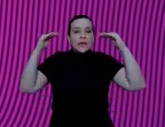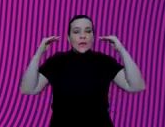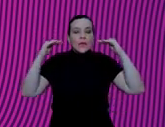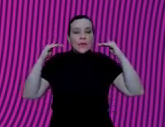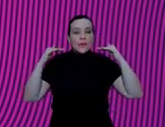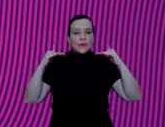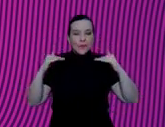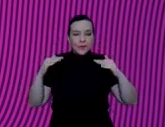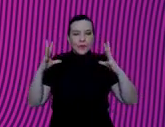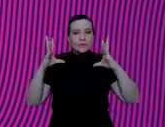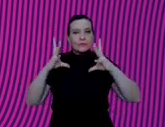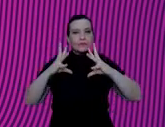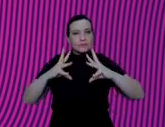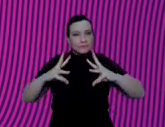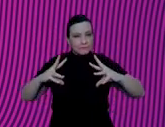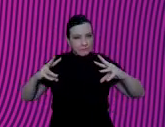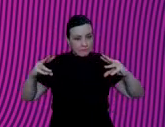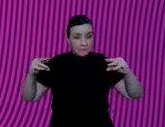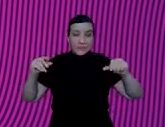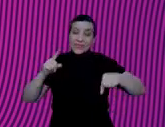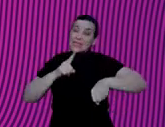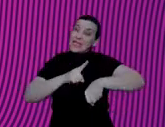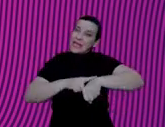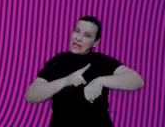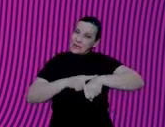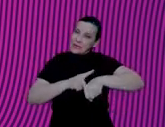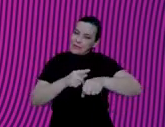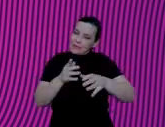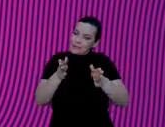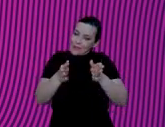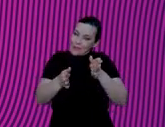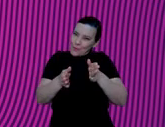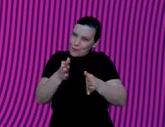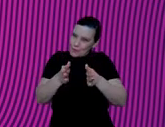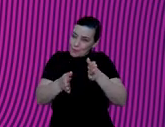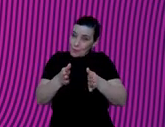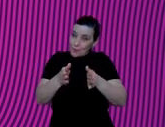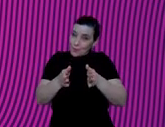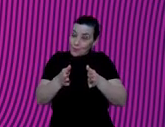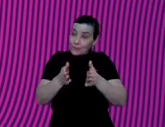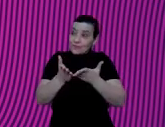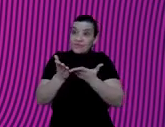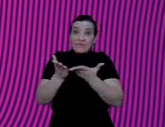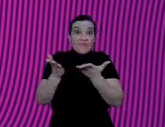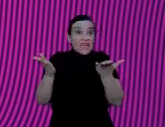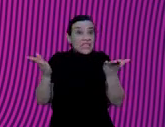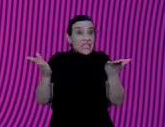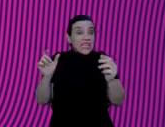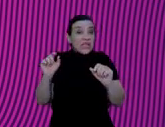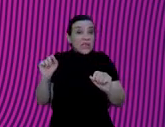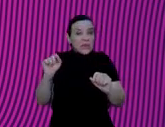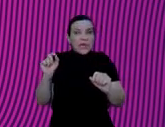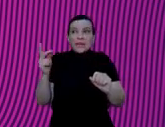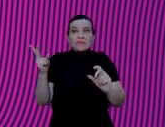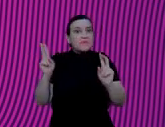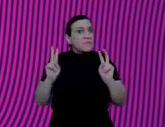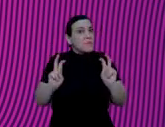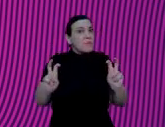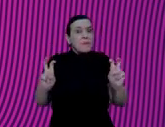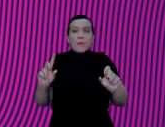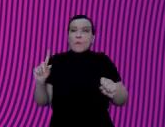traz momentaneamente, né, sem que o paciente tenha a percepção, né, das